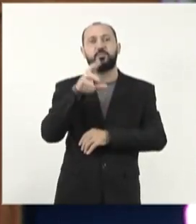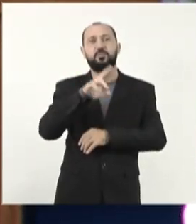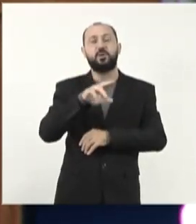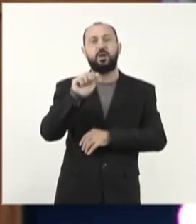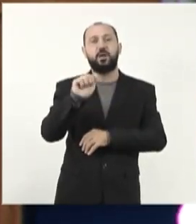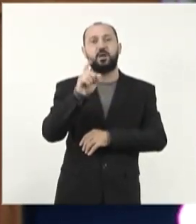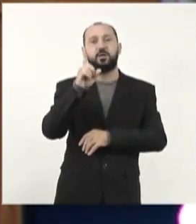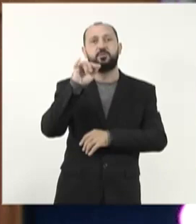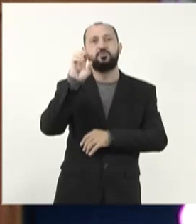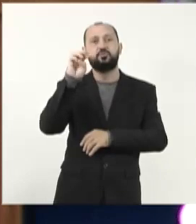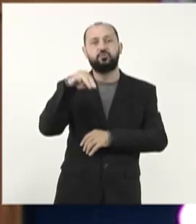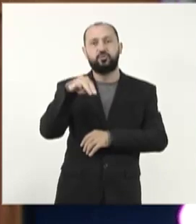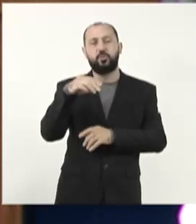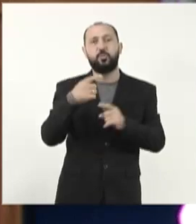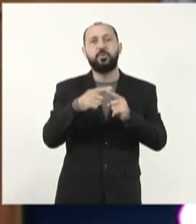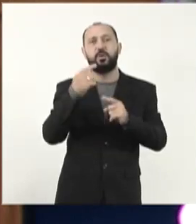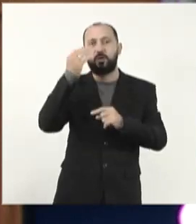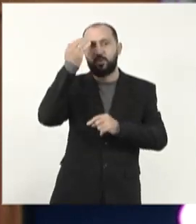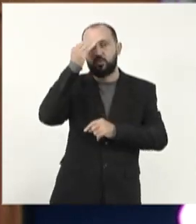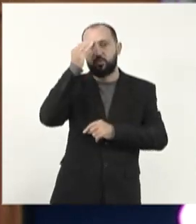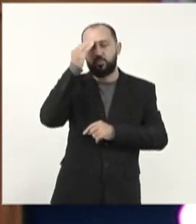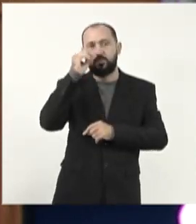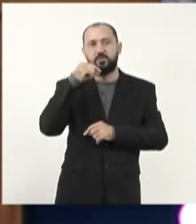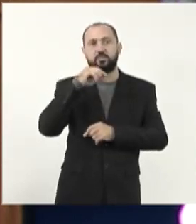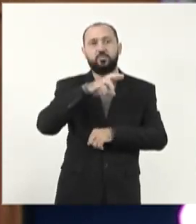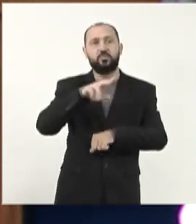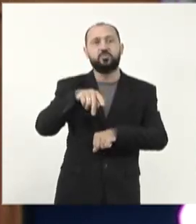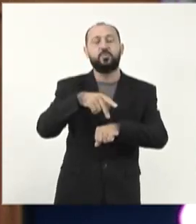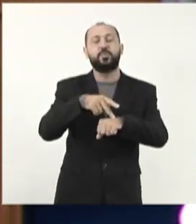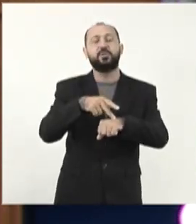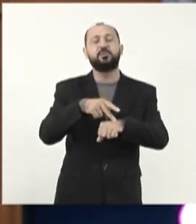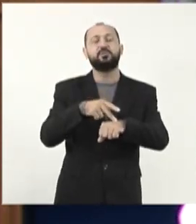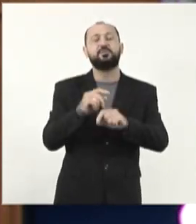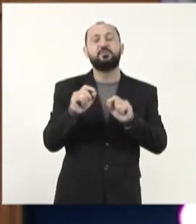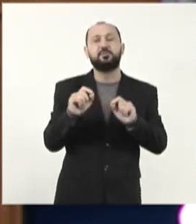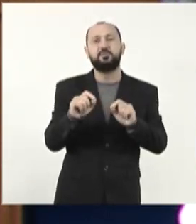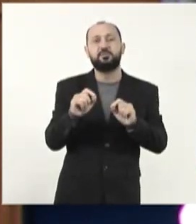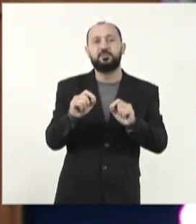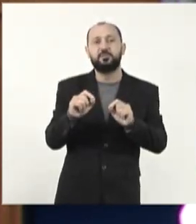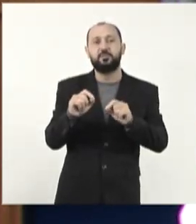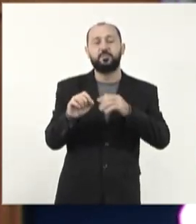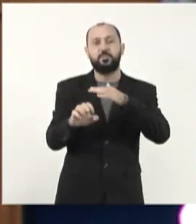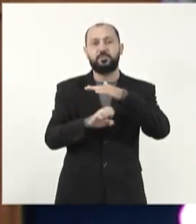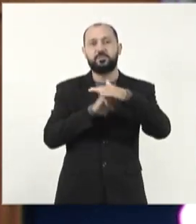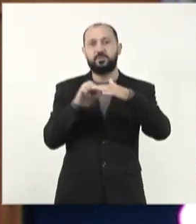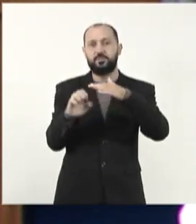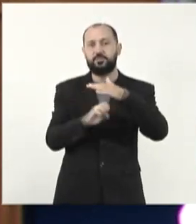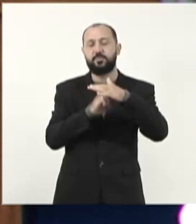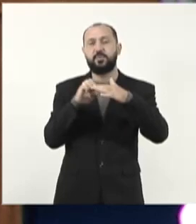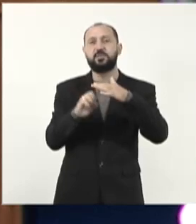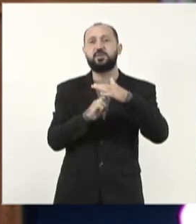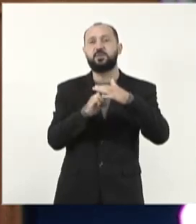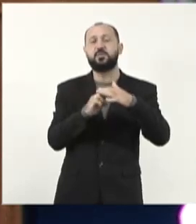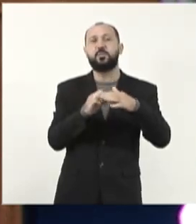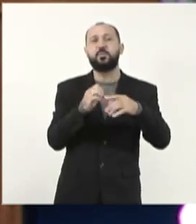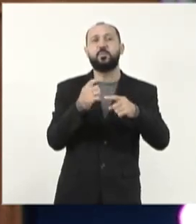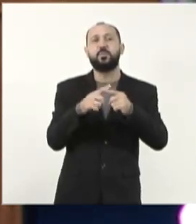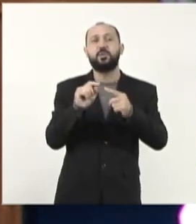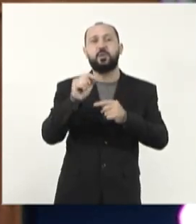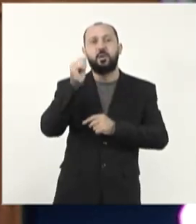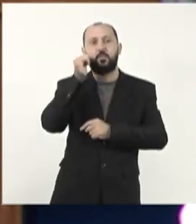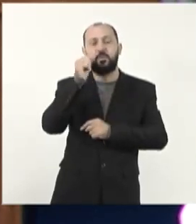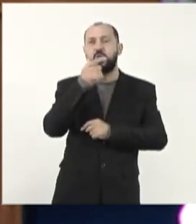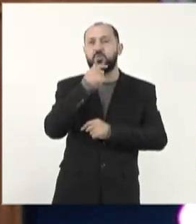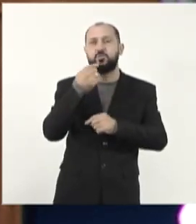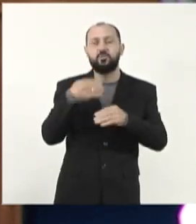ADIM, porque não há compreensão no nosso país, por meio dos empresários, pelo viés dos empresários, de que mulheres